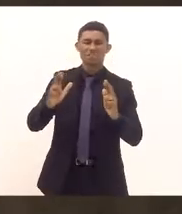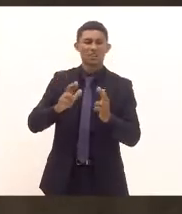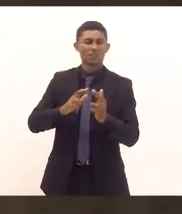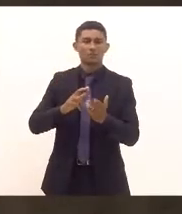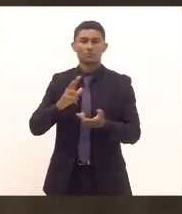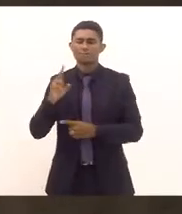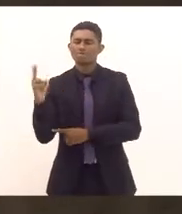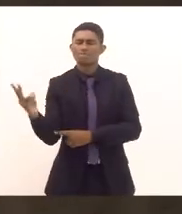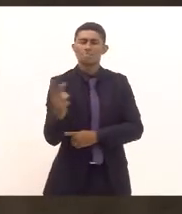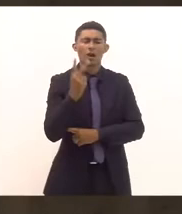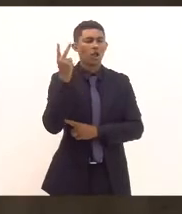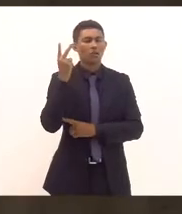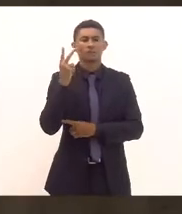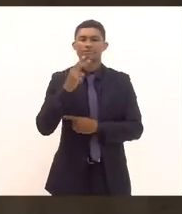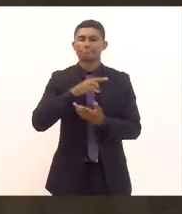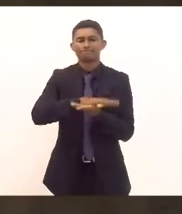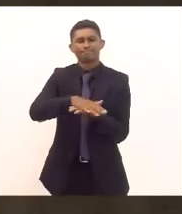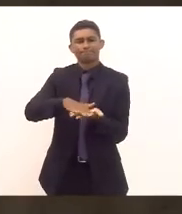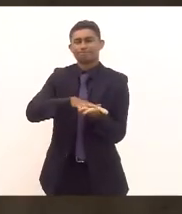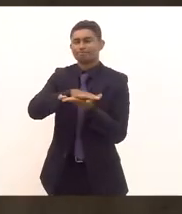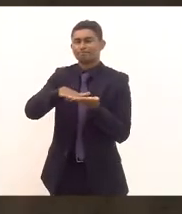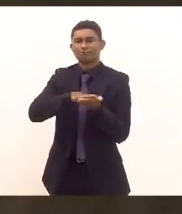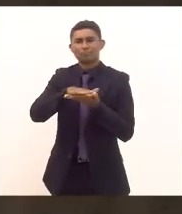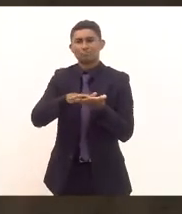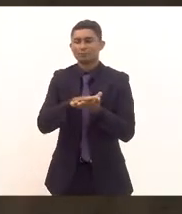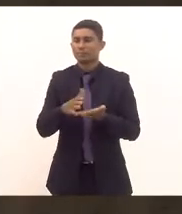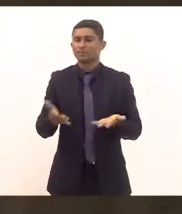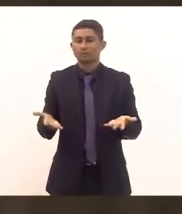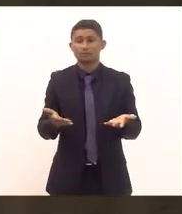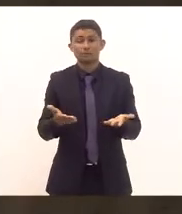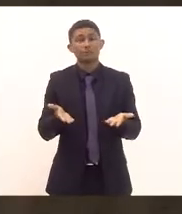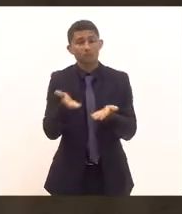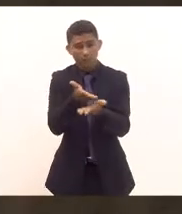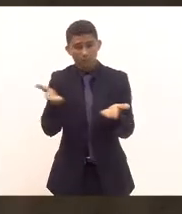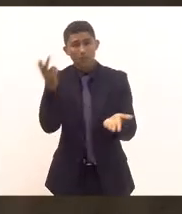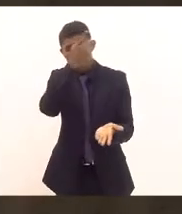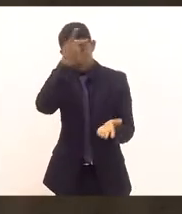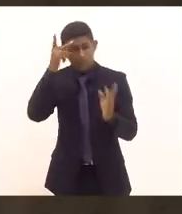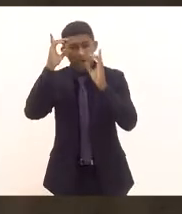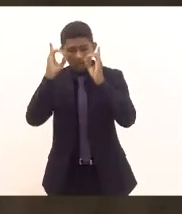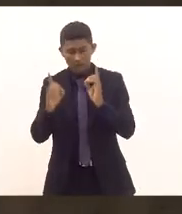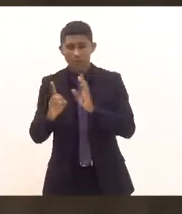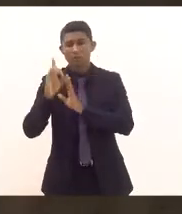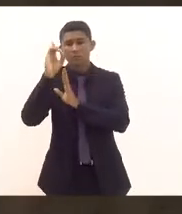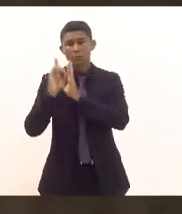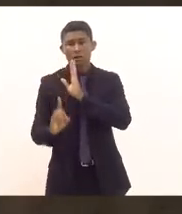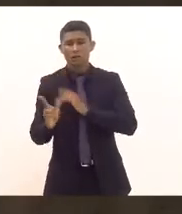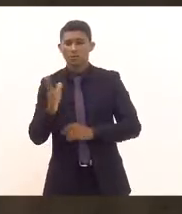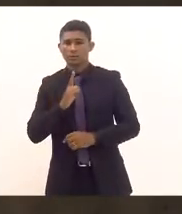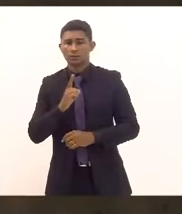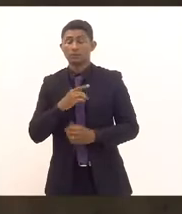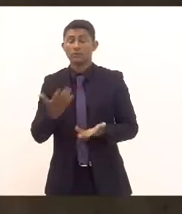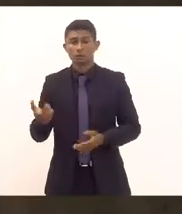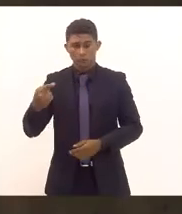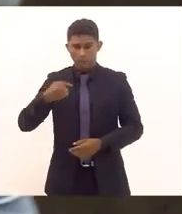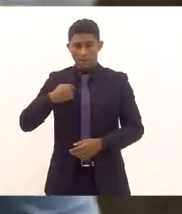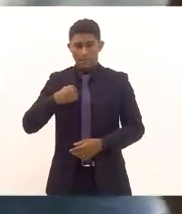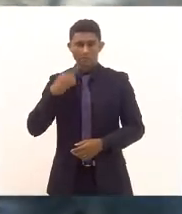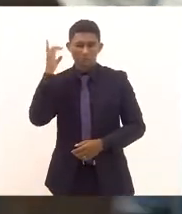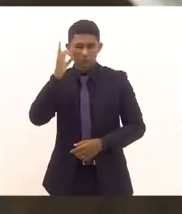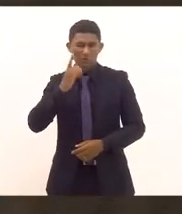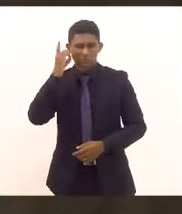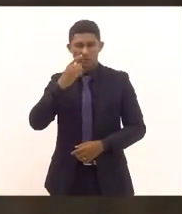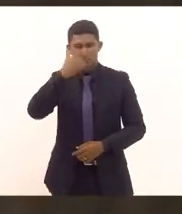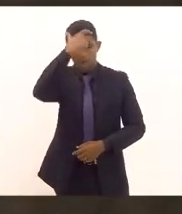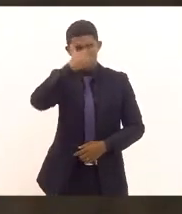e nos dão não dão aquilo que é deles por direito quer dizer que através do meu mandato as